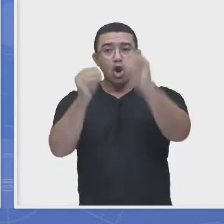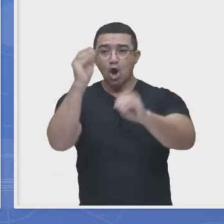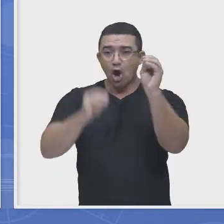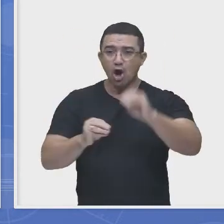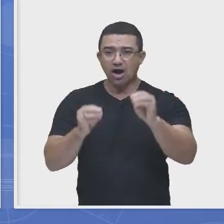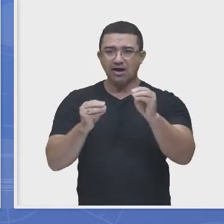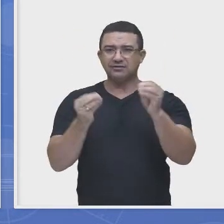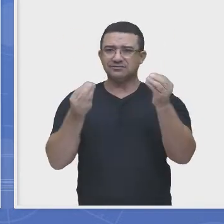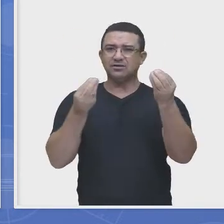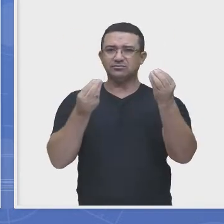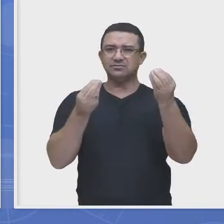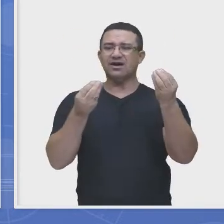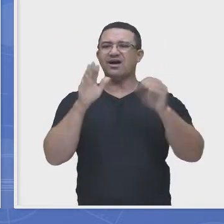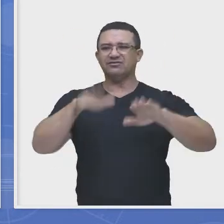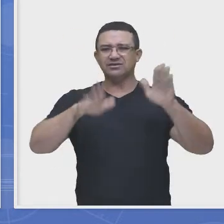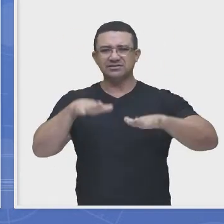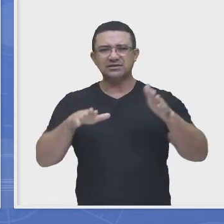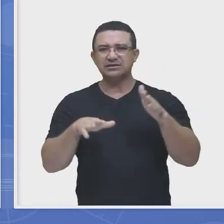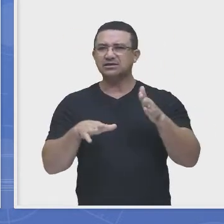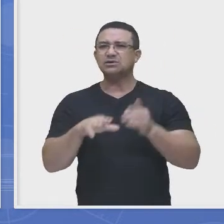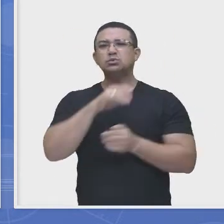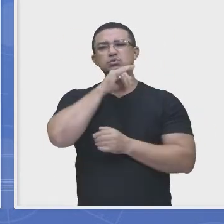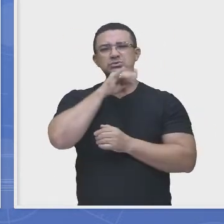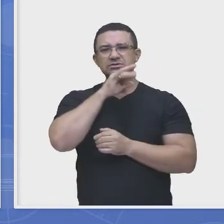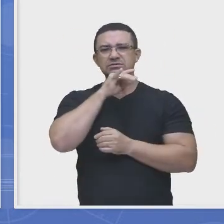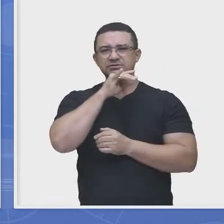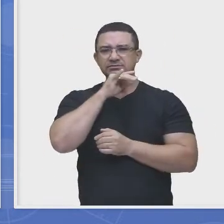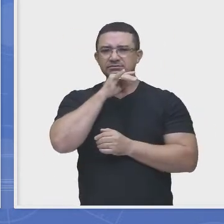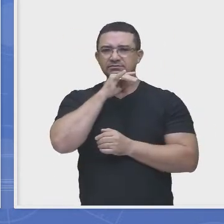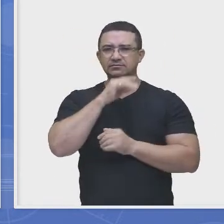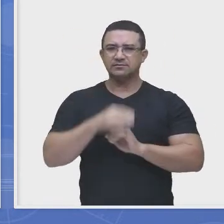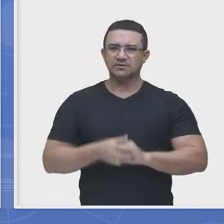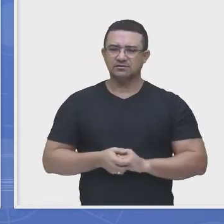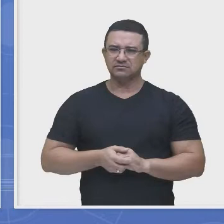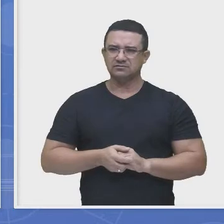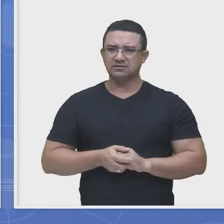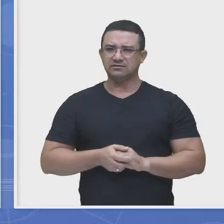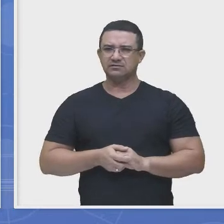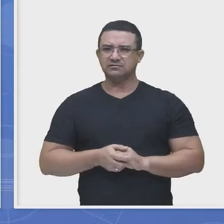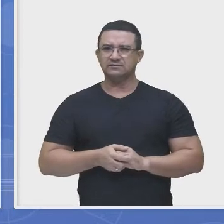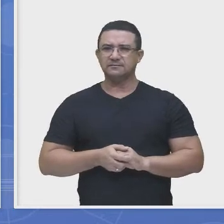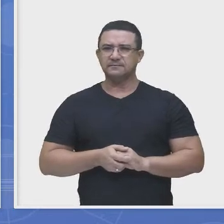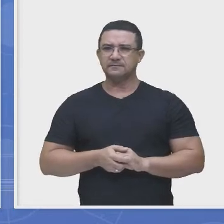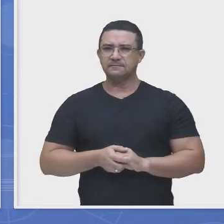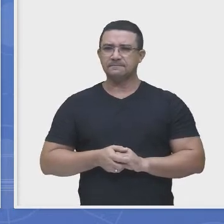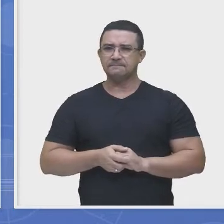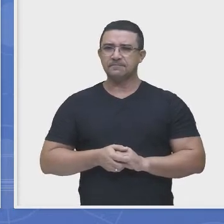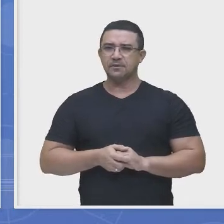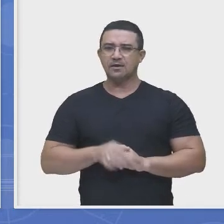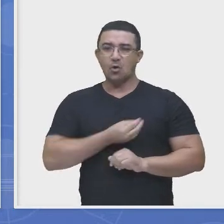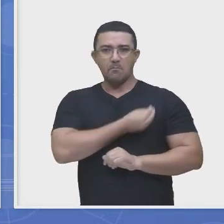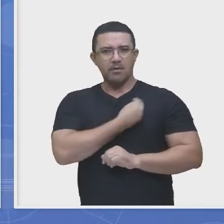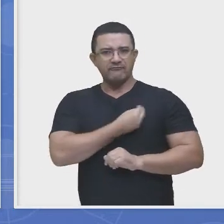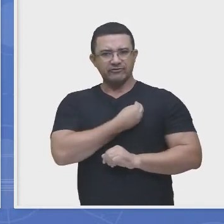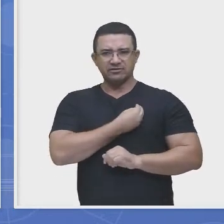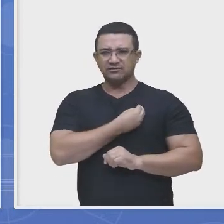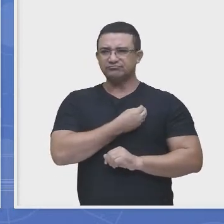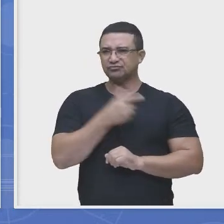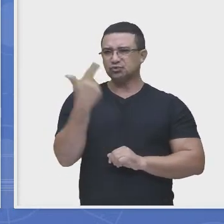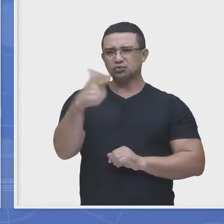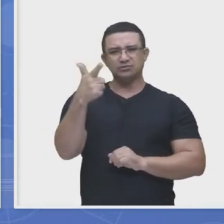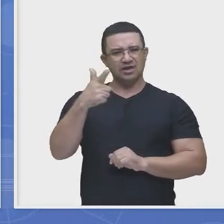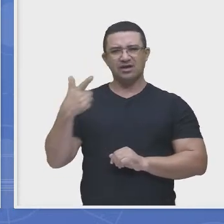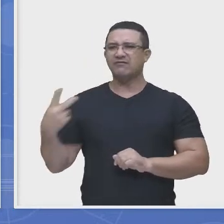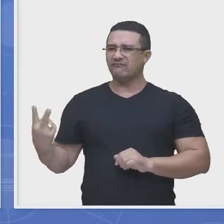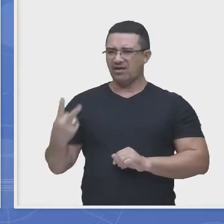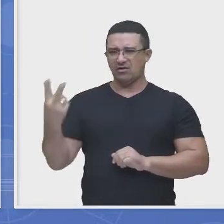dele, friamente executado. É repetir com Kloster, uma vida não vale nada, mas